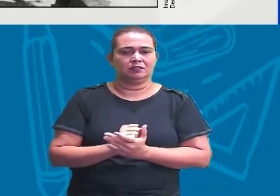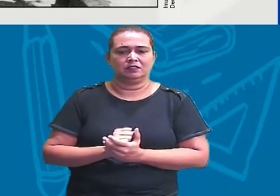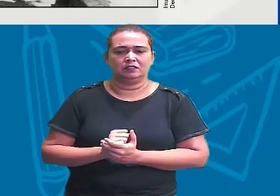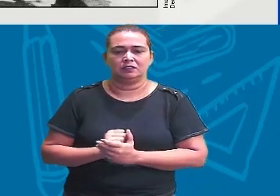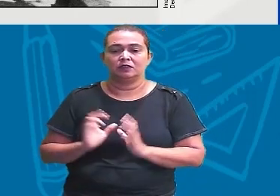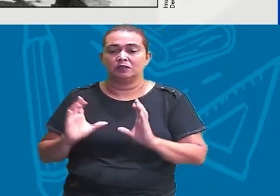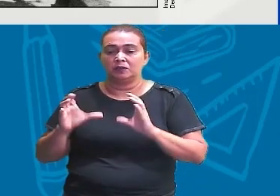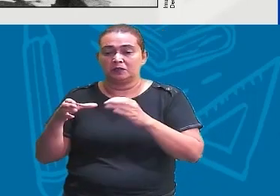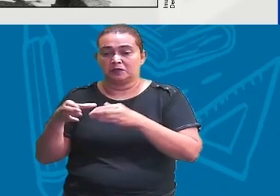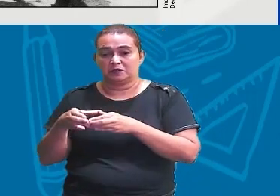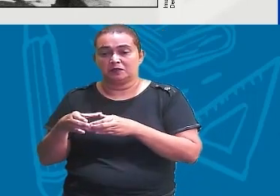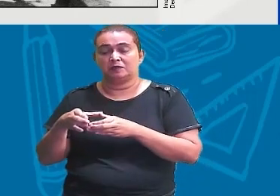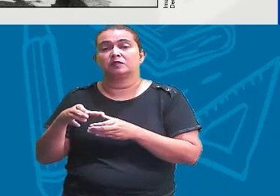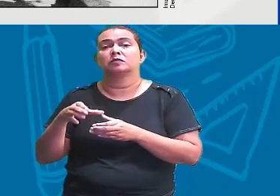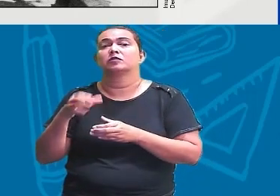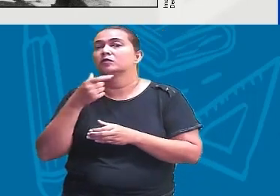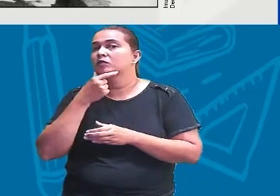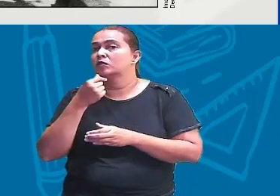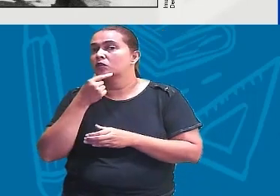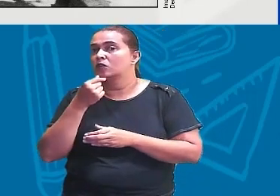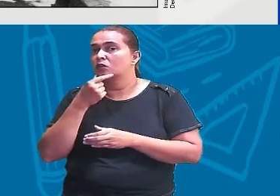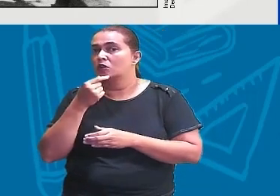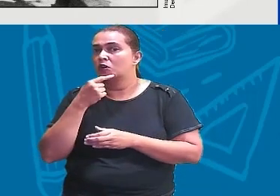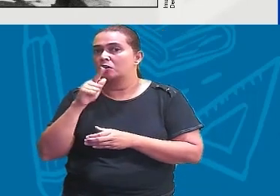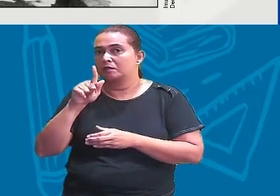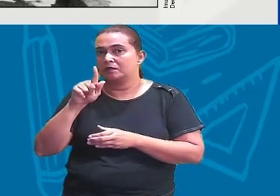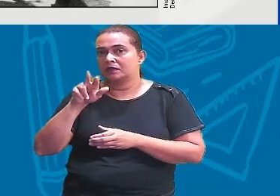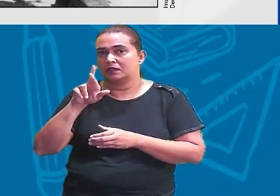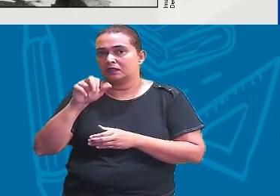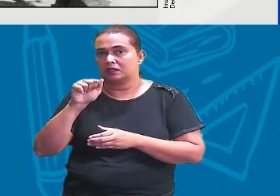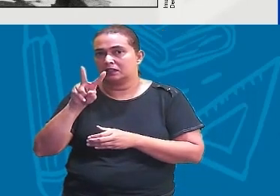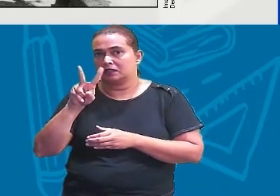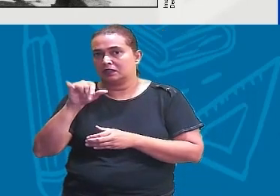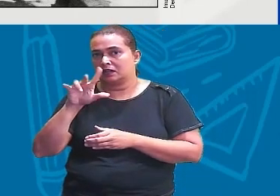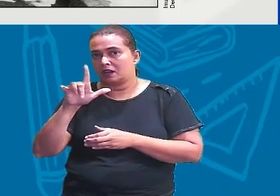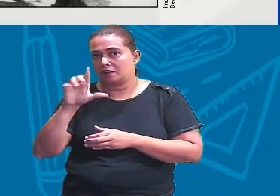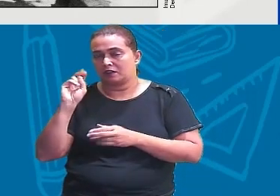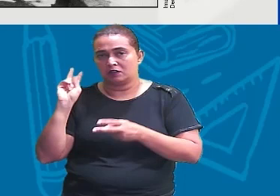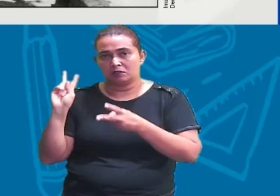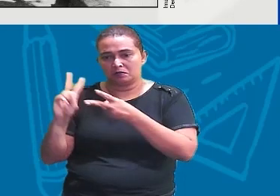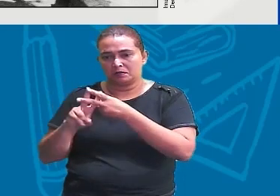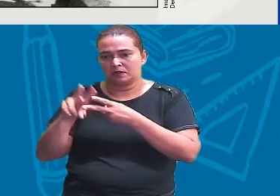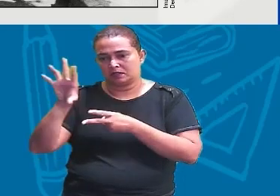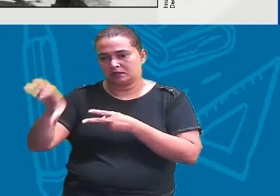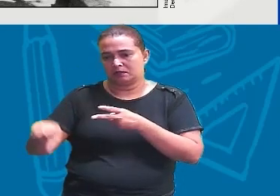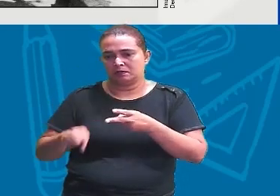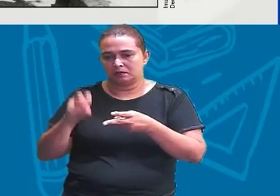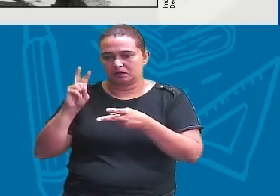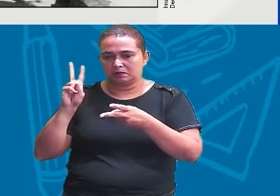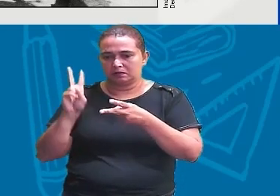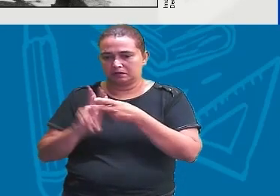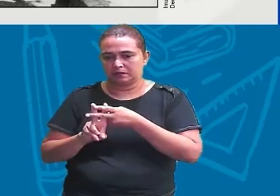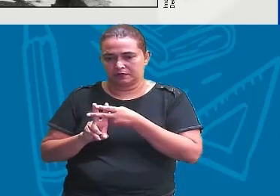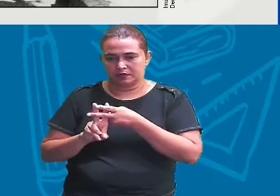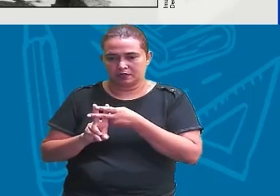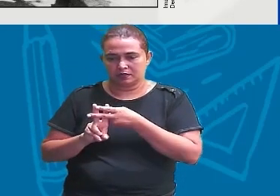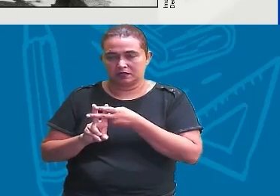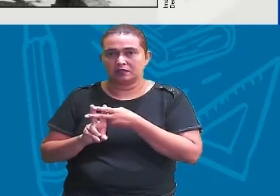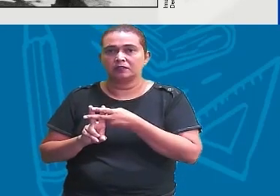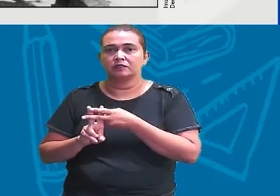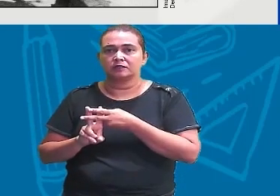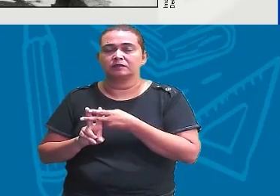ser preso, o julgamento vai demorar a acontecer e por conta da demora do julgamento, as